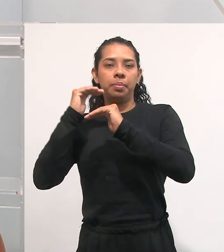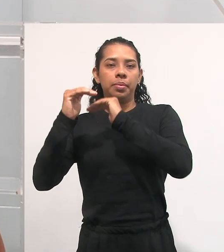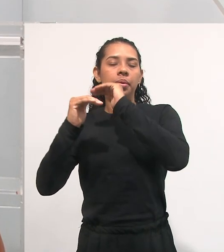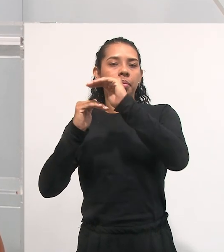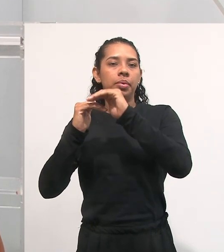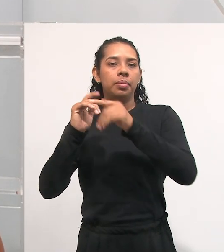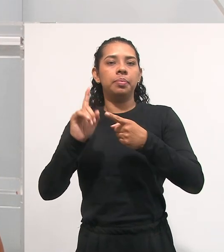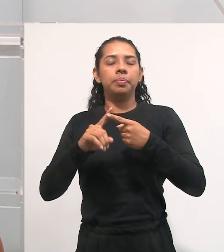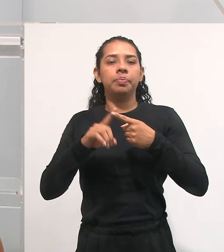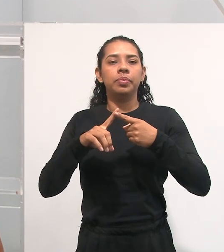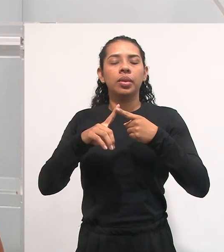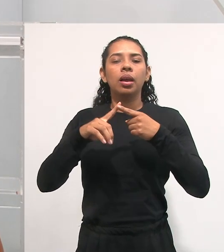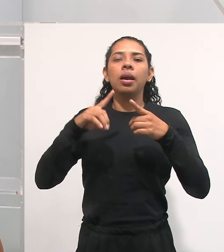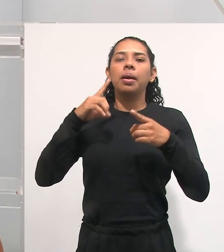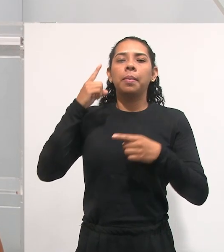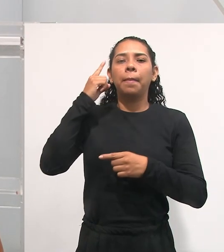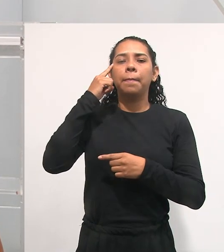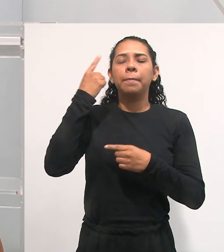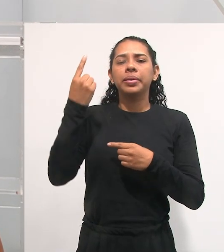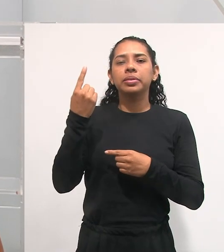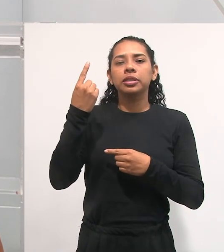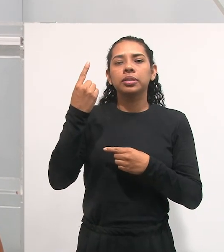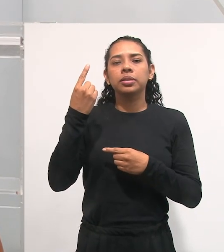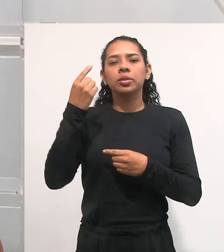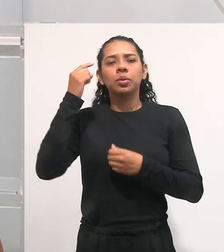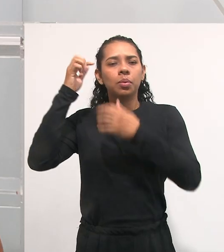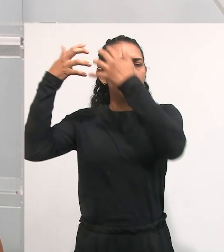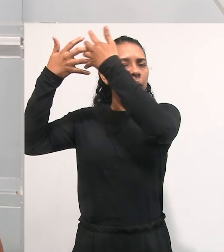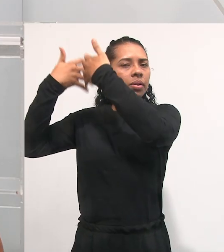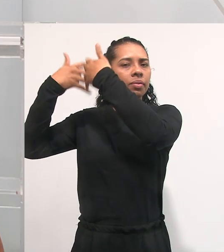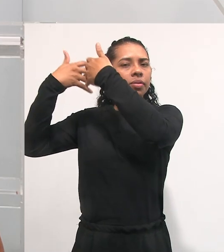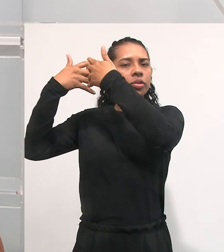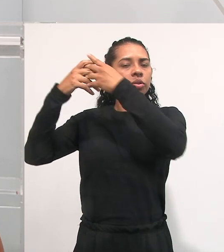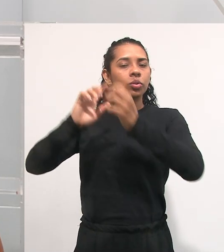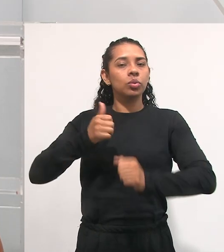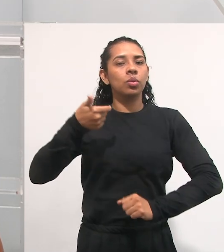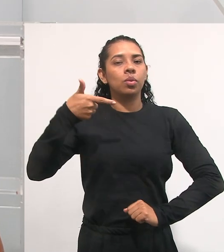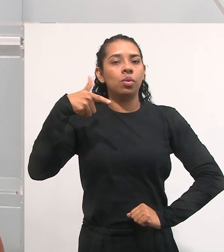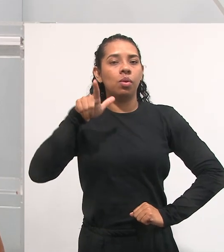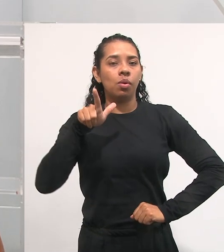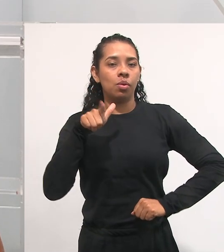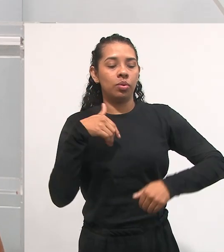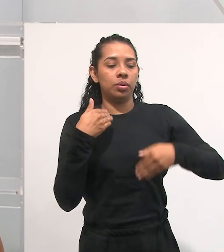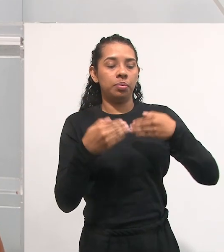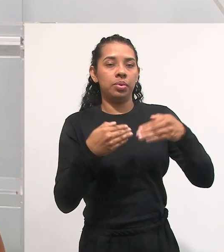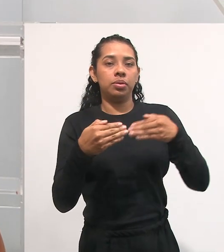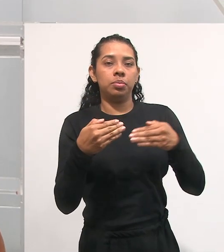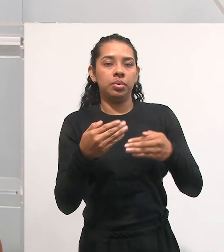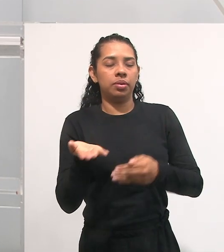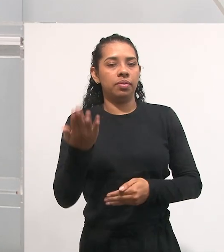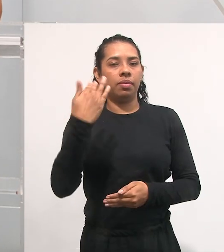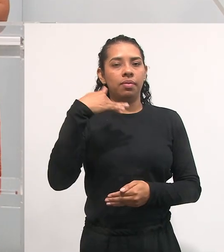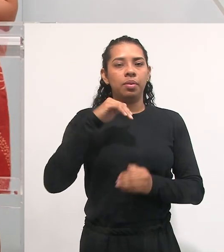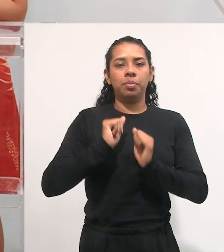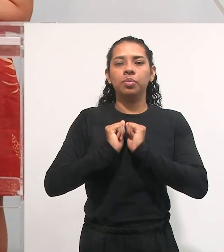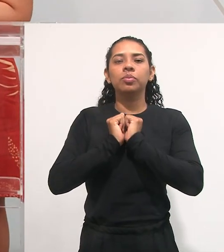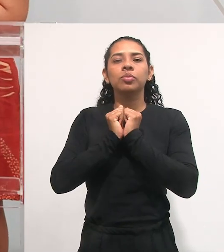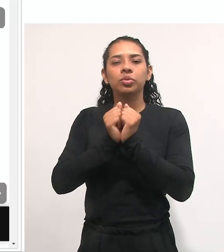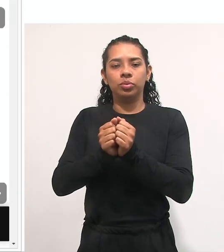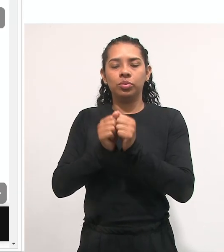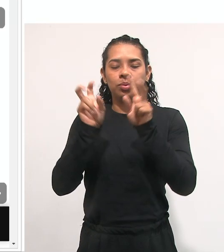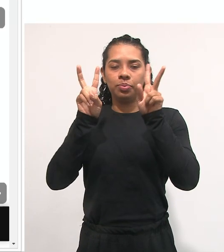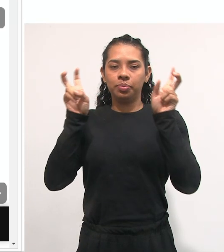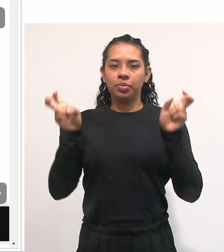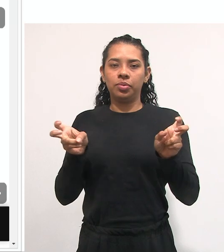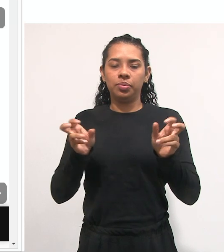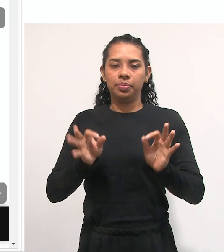discutindo outras perspectivas sobre o processo avaliativo. Vamos conhecer a nossa jornada, então? Acompanhe